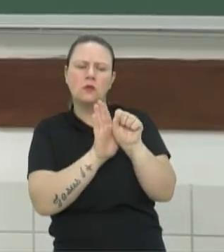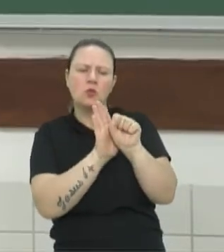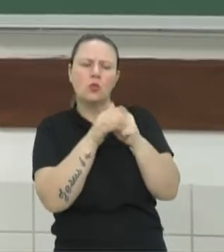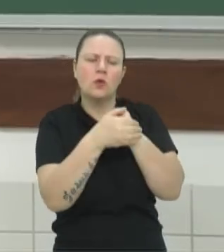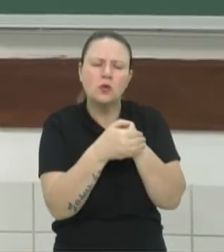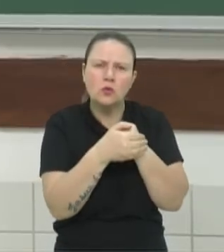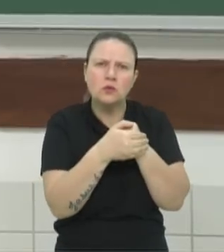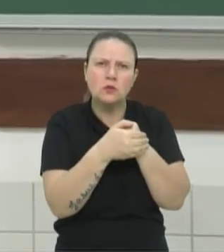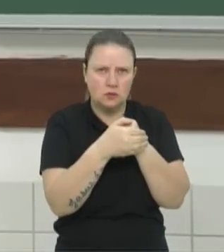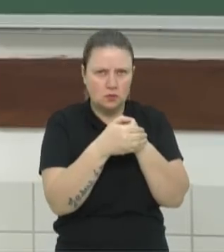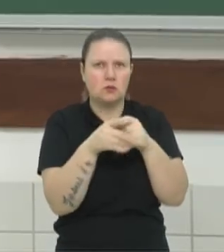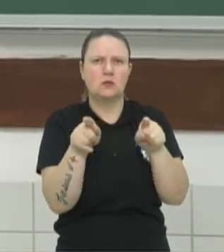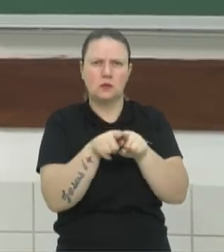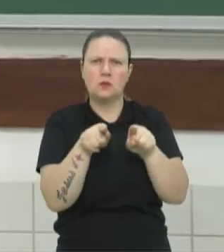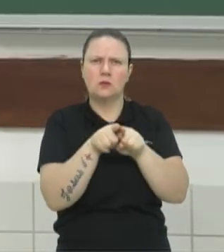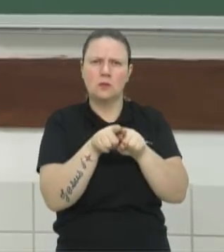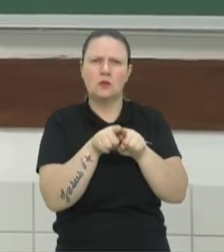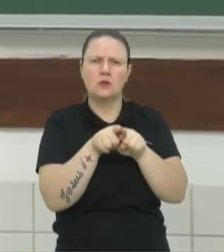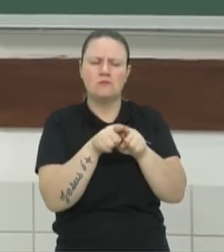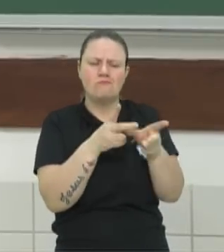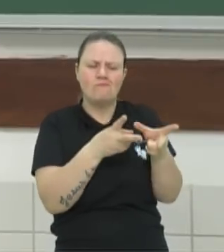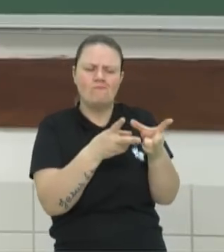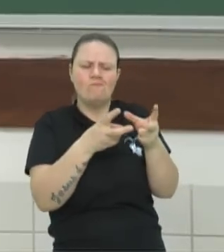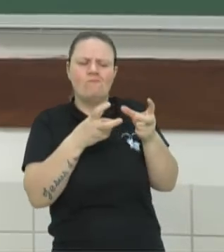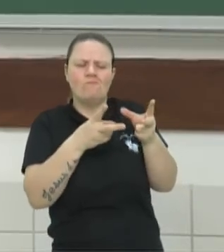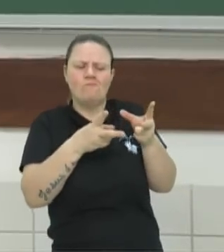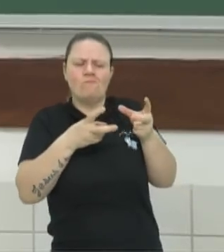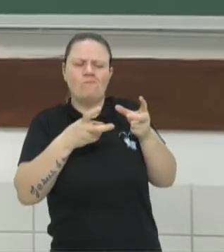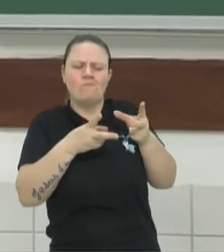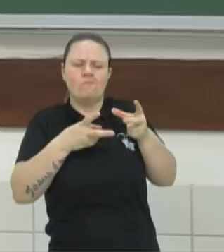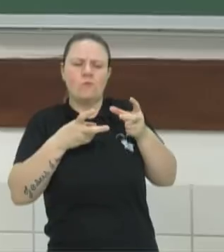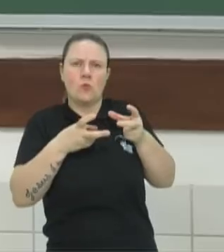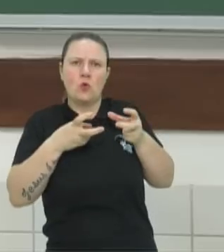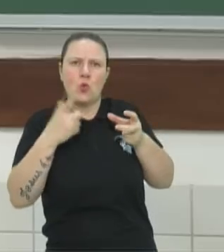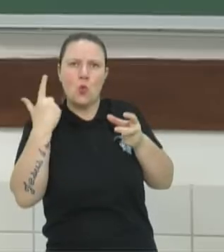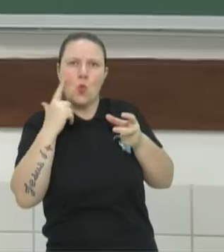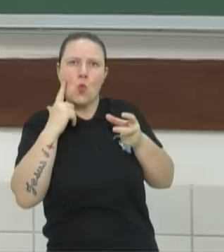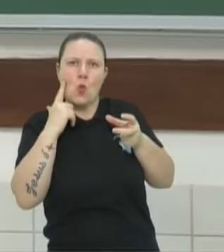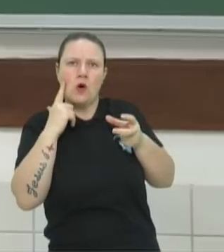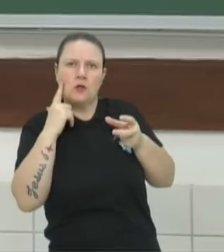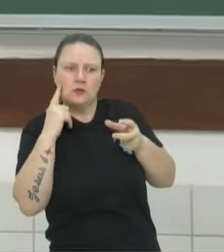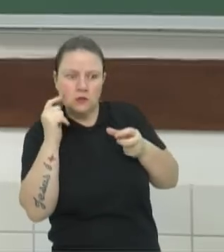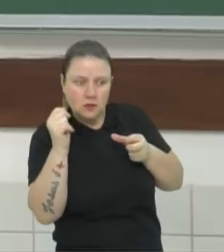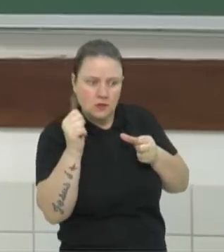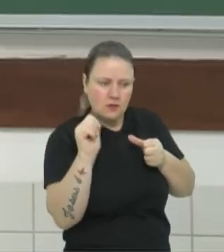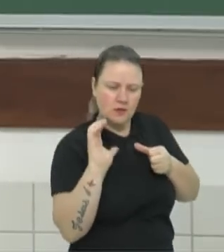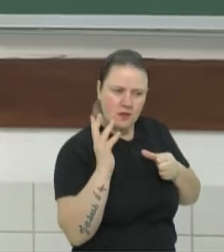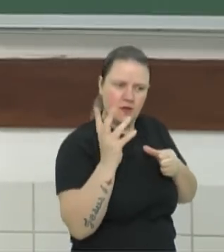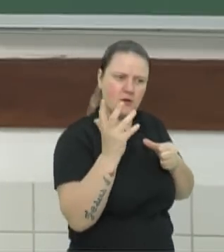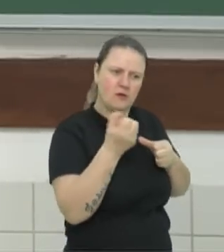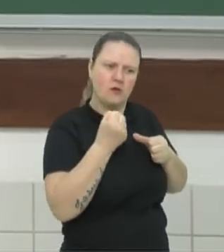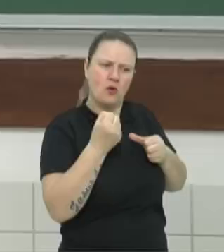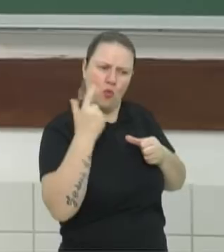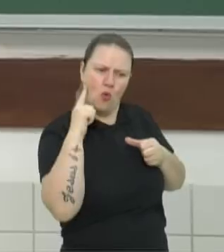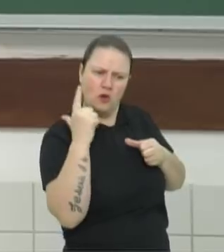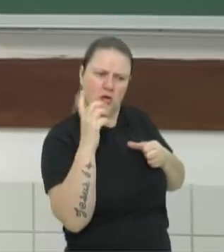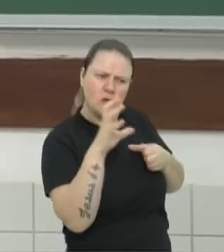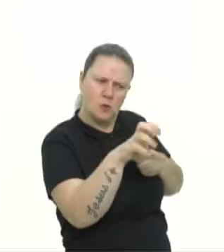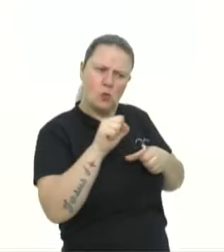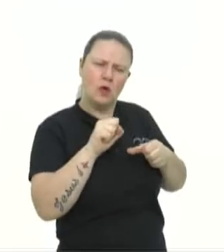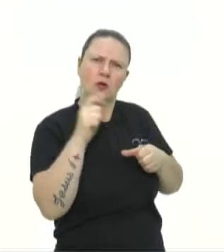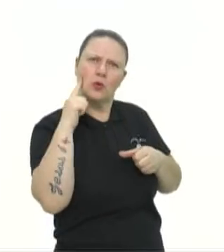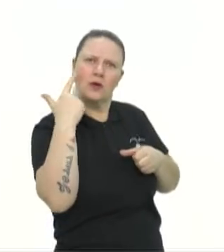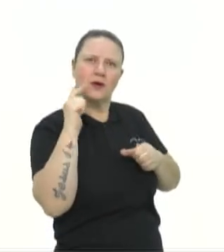que estavam escondidos, mas informações que foram facilmente recuperadas, ok? Então,